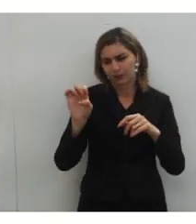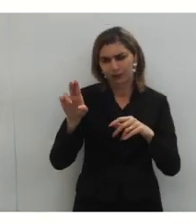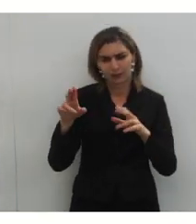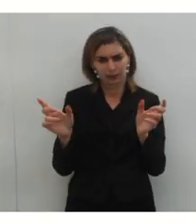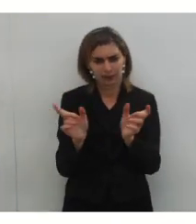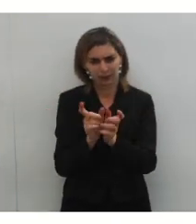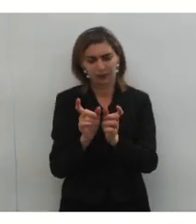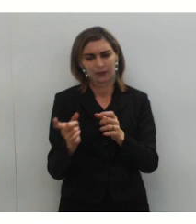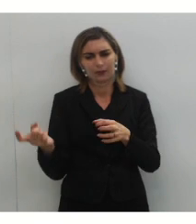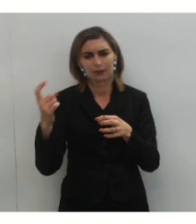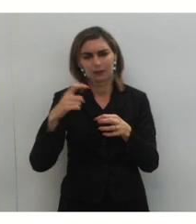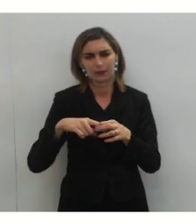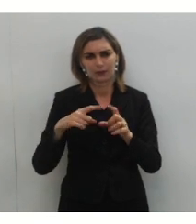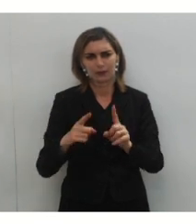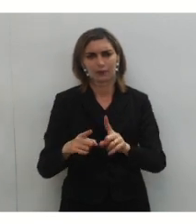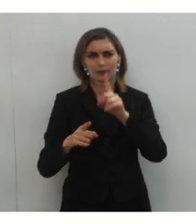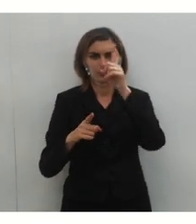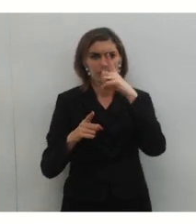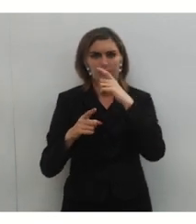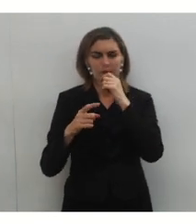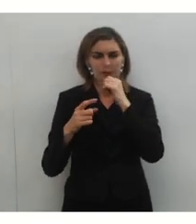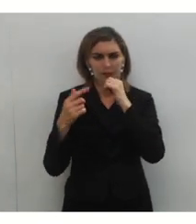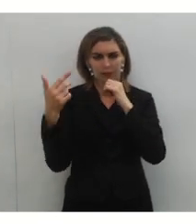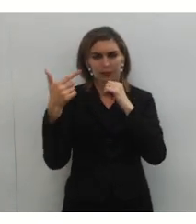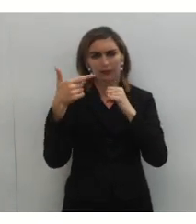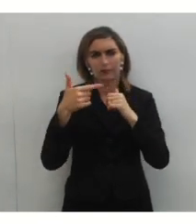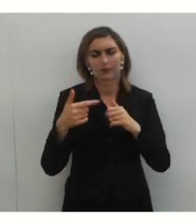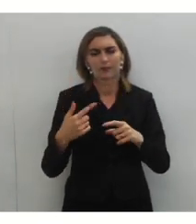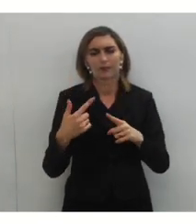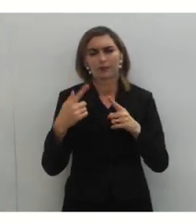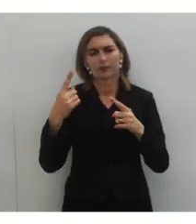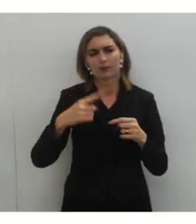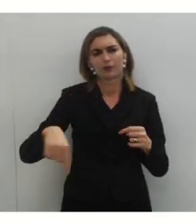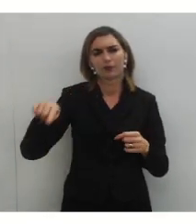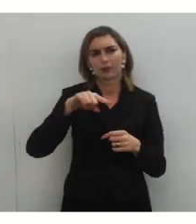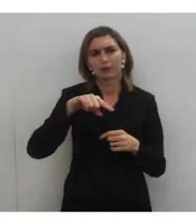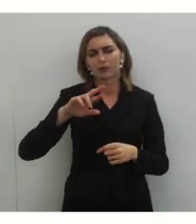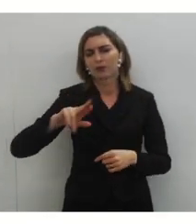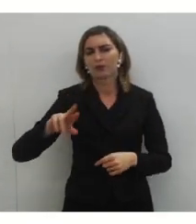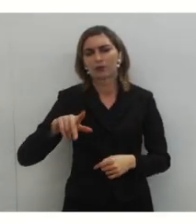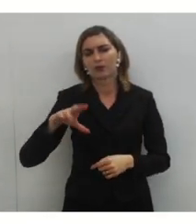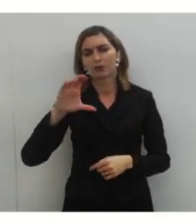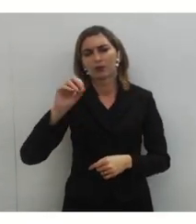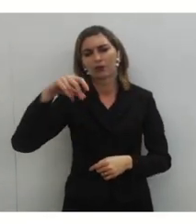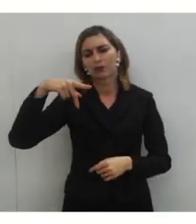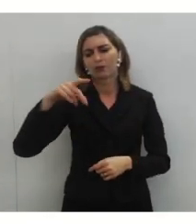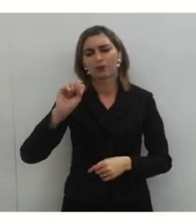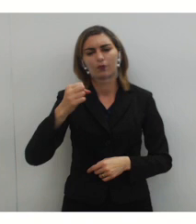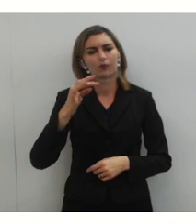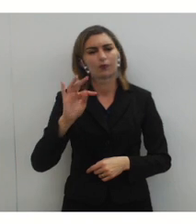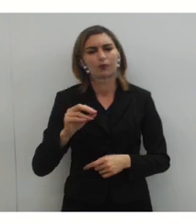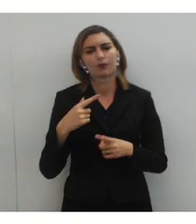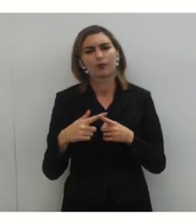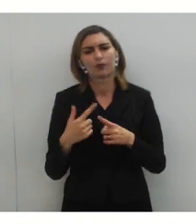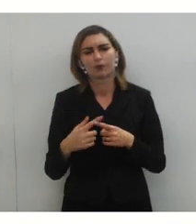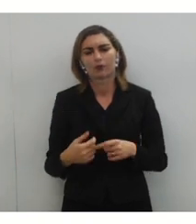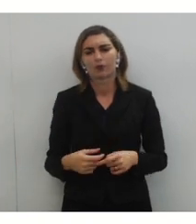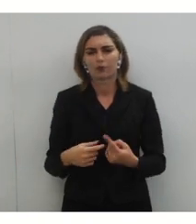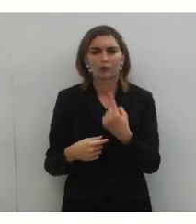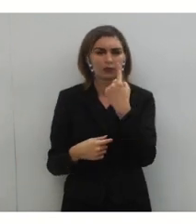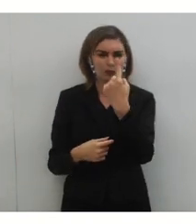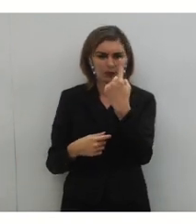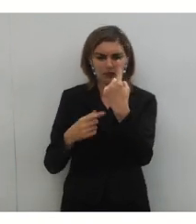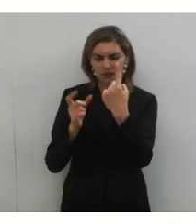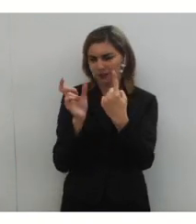E voltando aí, ó, lá em cima, a segunda oração. Por que esse nós não é composto? Eu só tenho